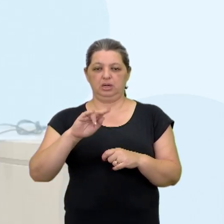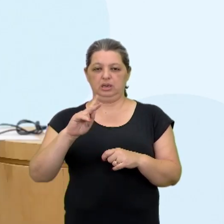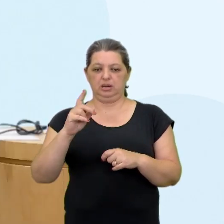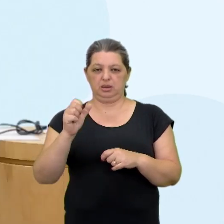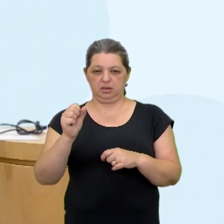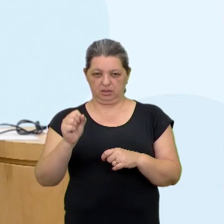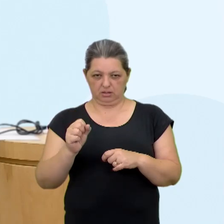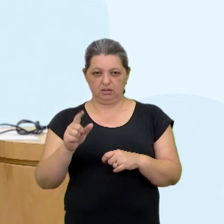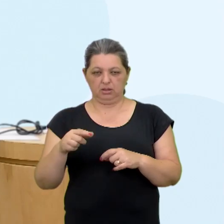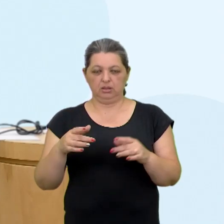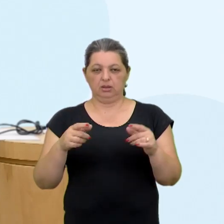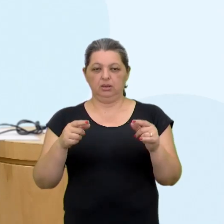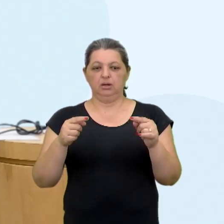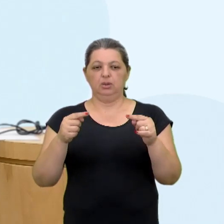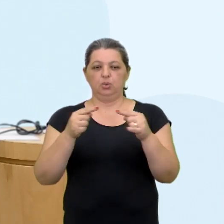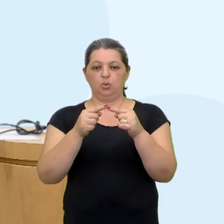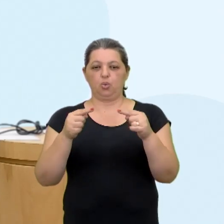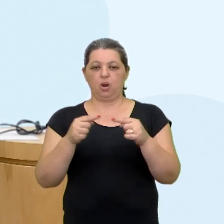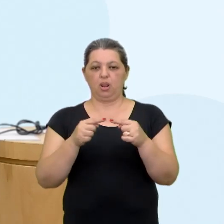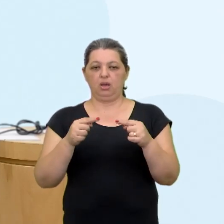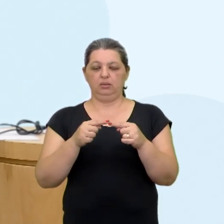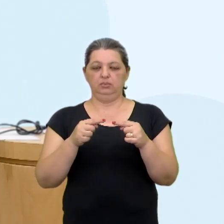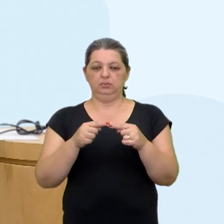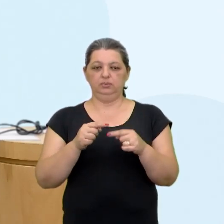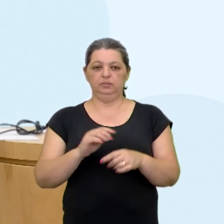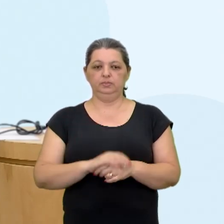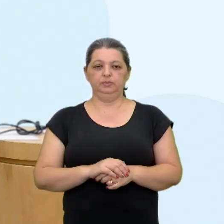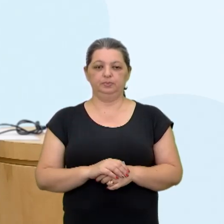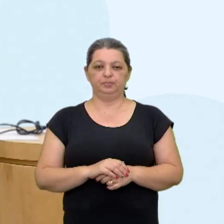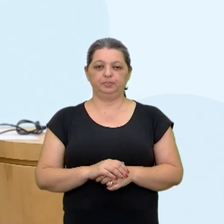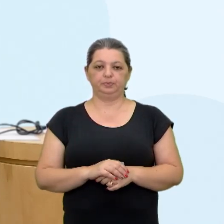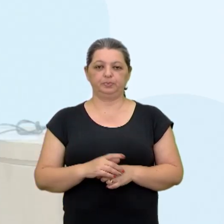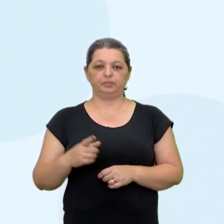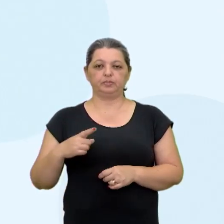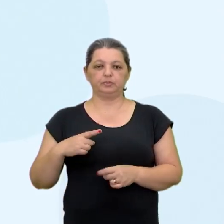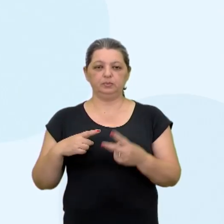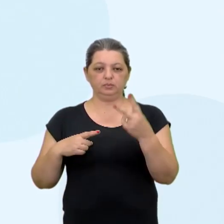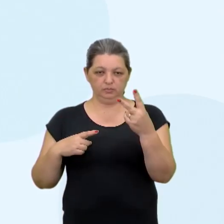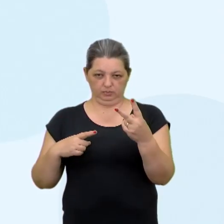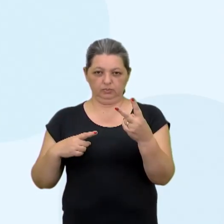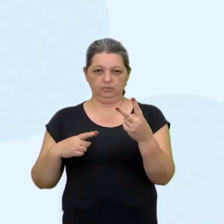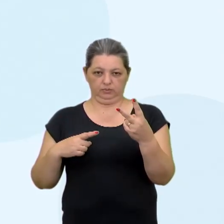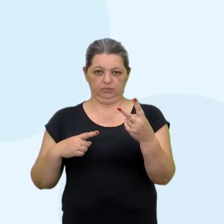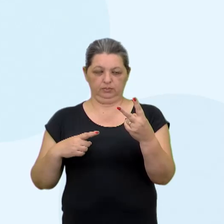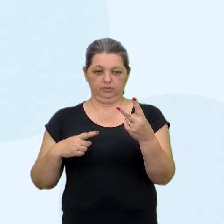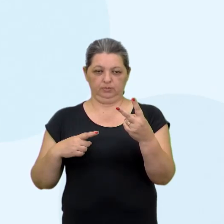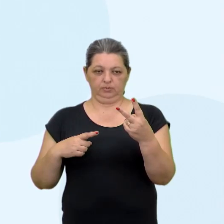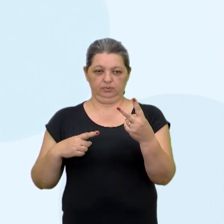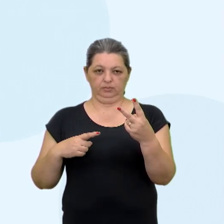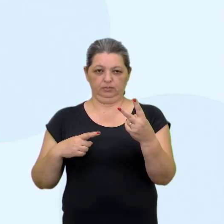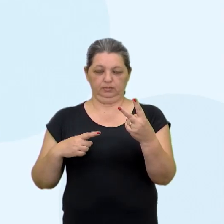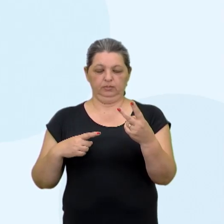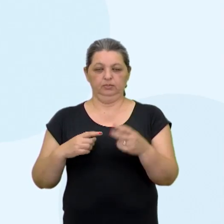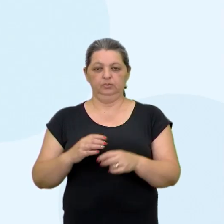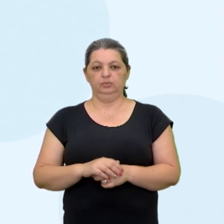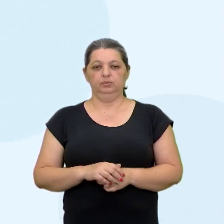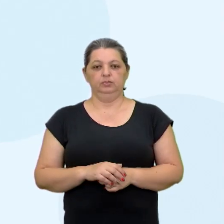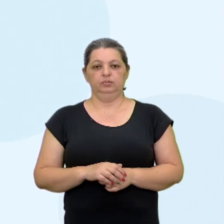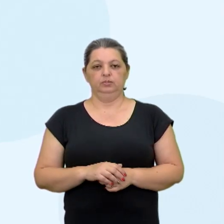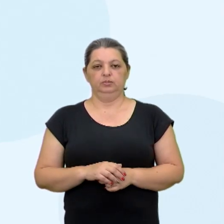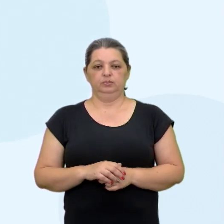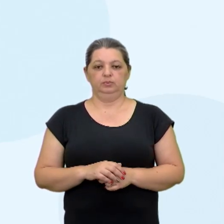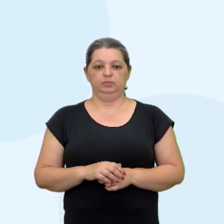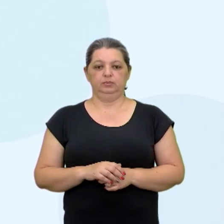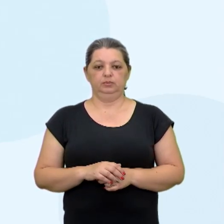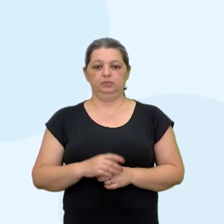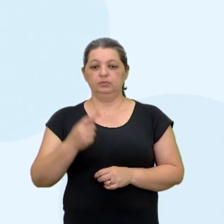as coisas, tá? Então, a gente tem 2 barrinhas, uma de cada lado. Primeiro, a gente vai começar com